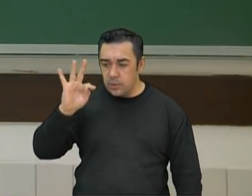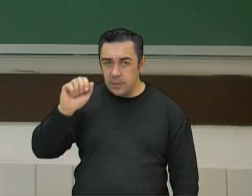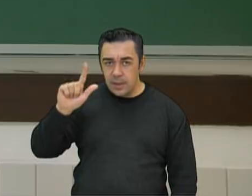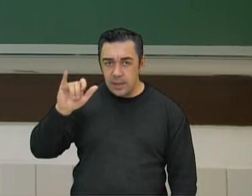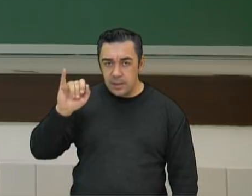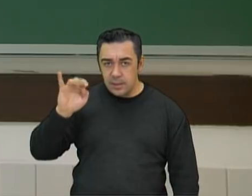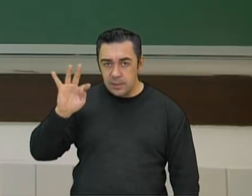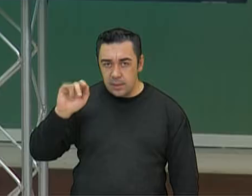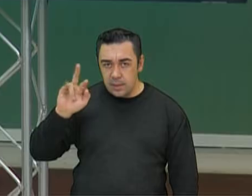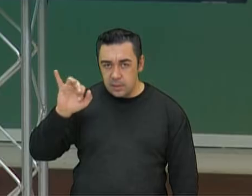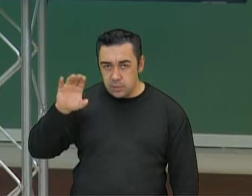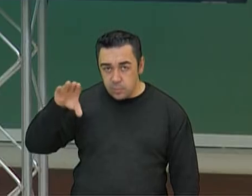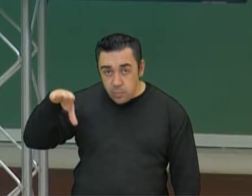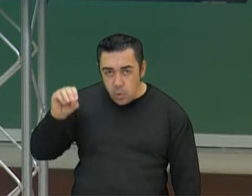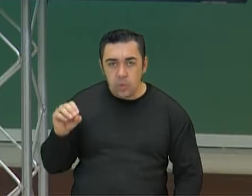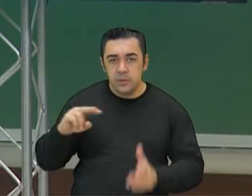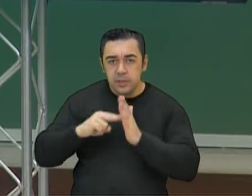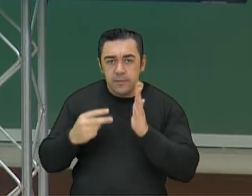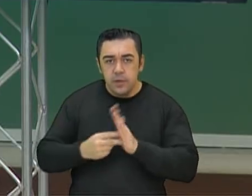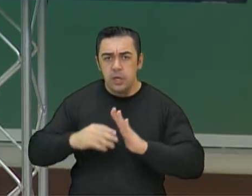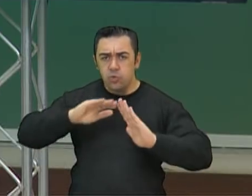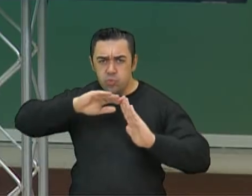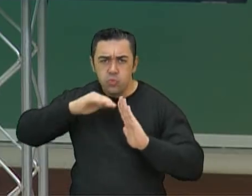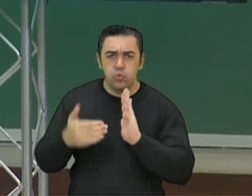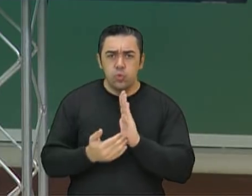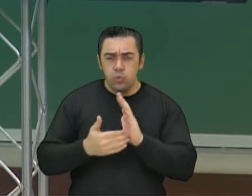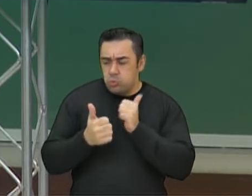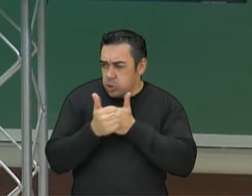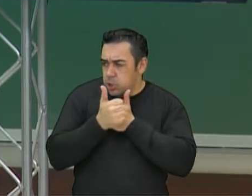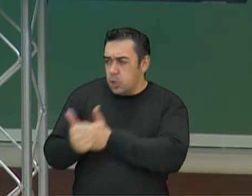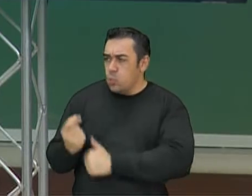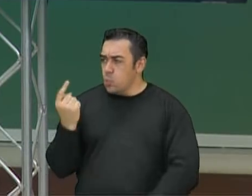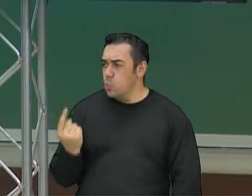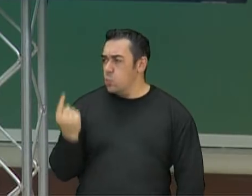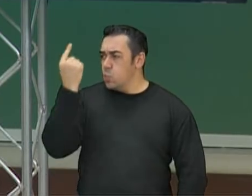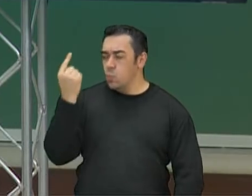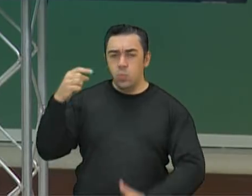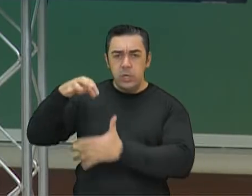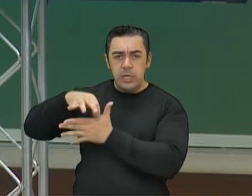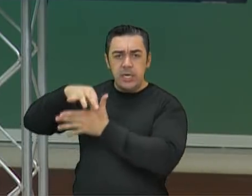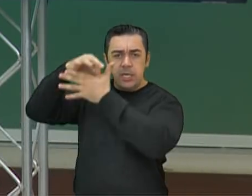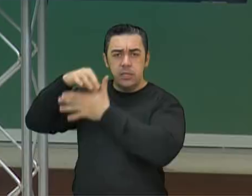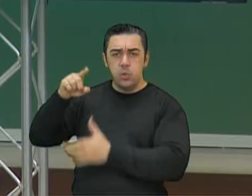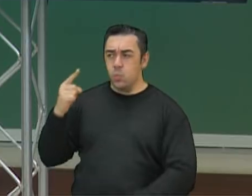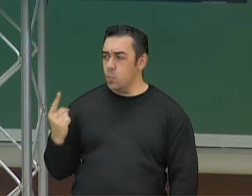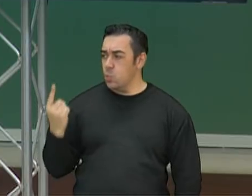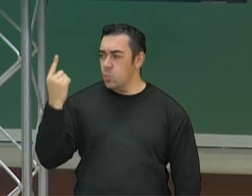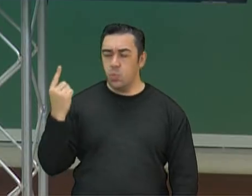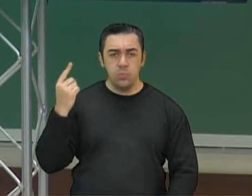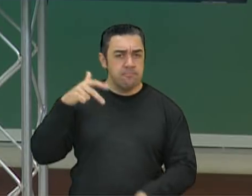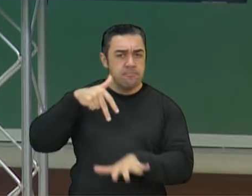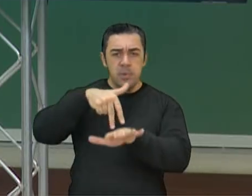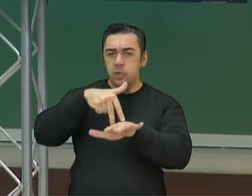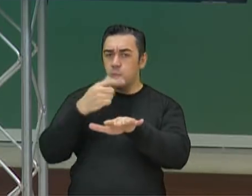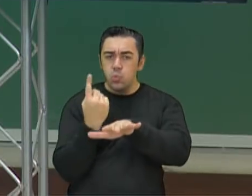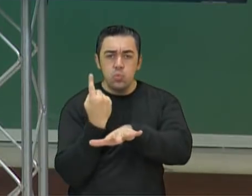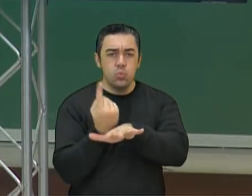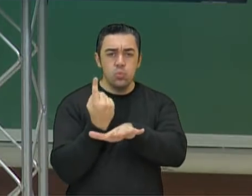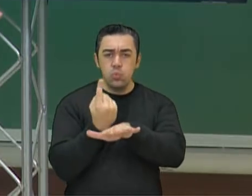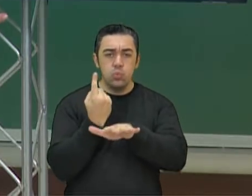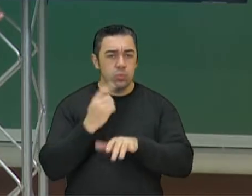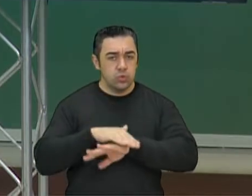e abrimos hoje revisando, todos seguindo um líder, um único partido, mesmas